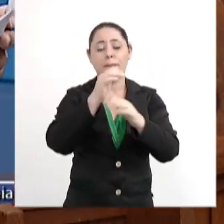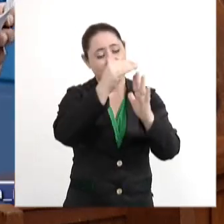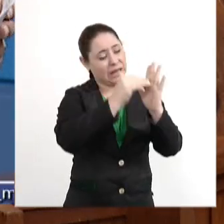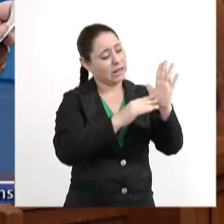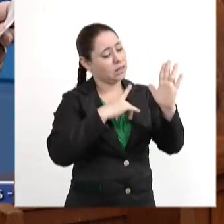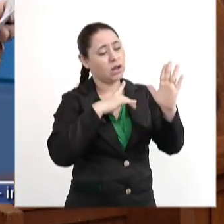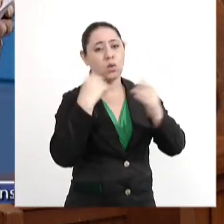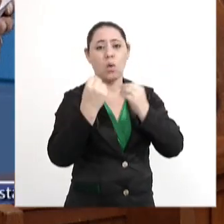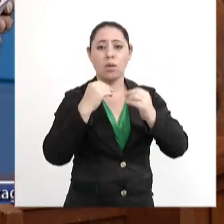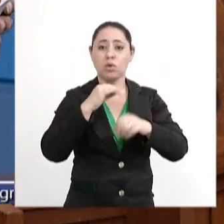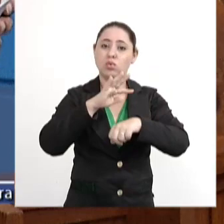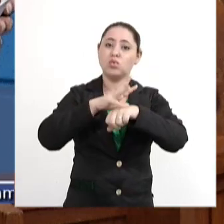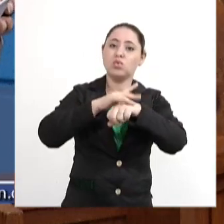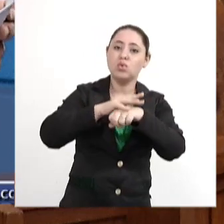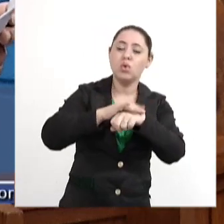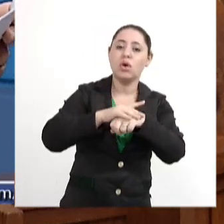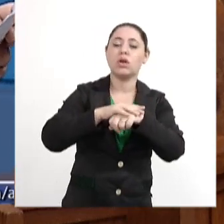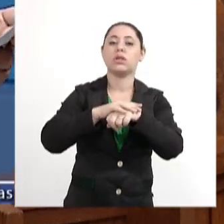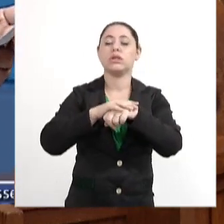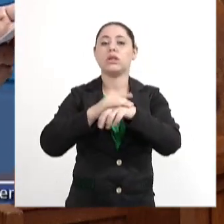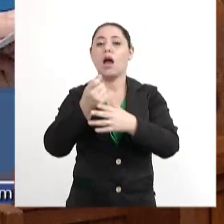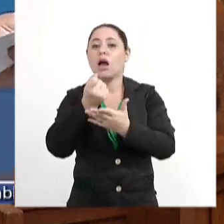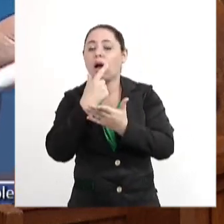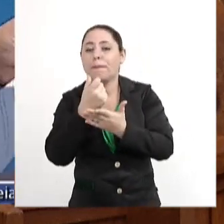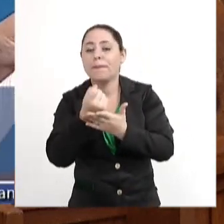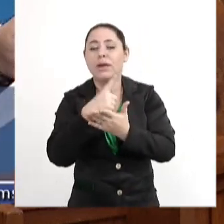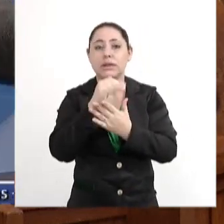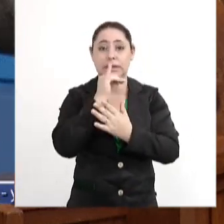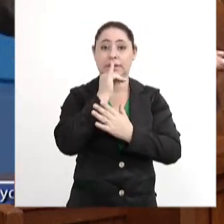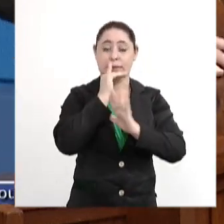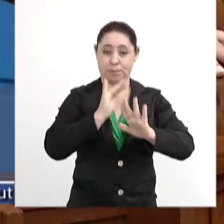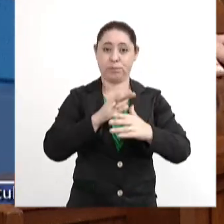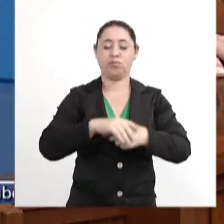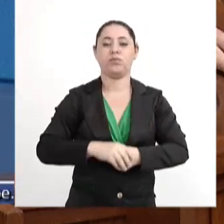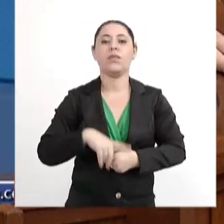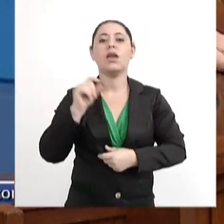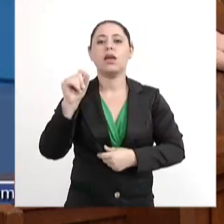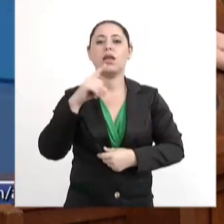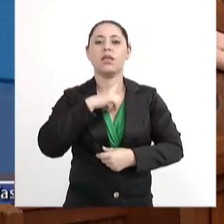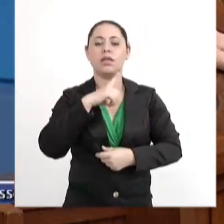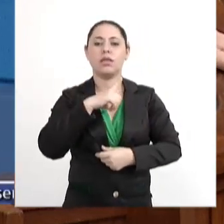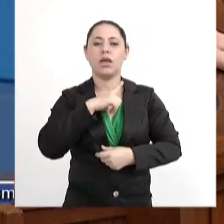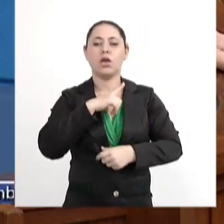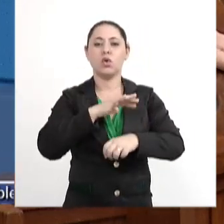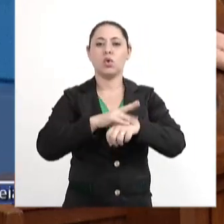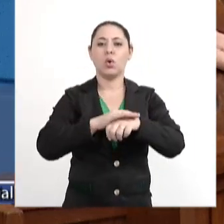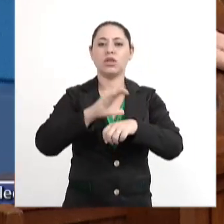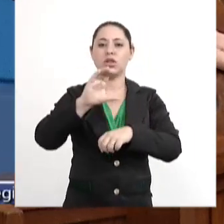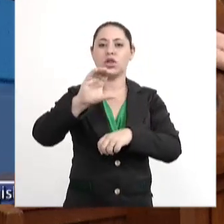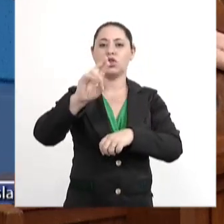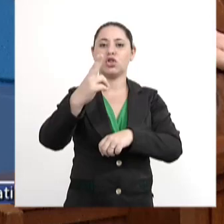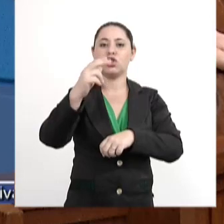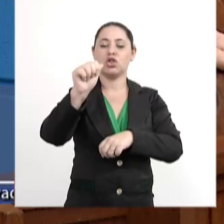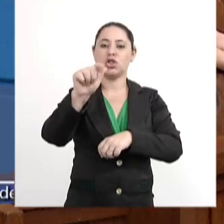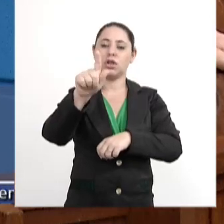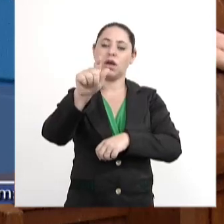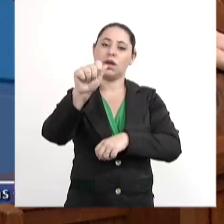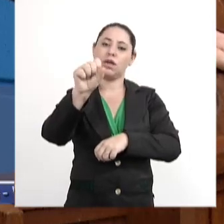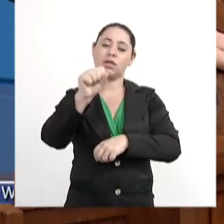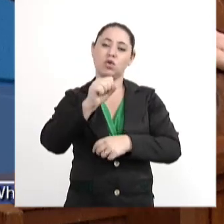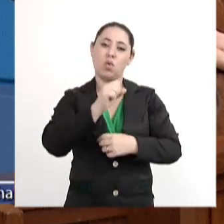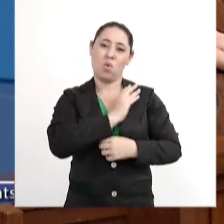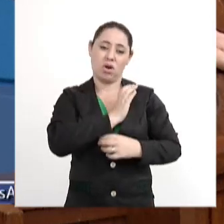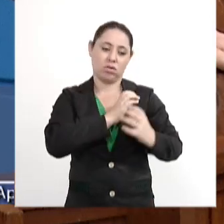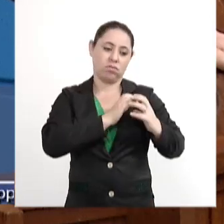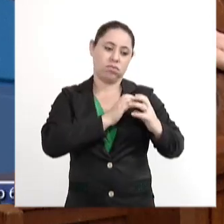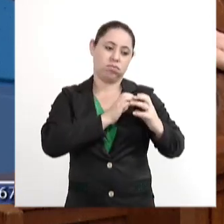doador, doenças, tratamento de saúde. Por exemplo, quem tem doença de Chagas, ele não pode